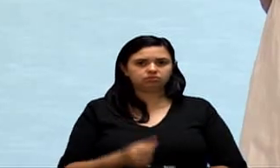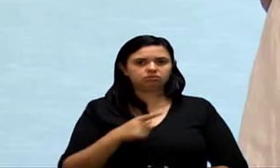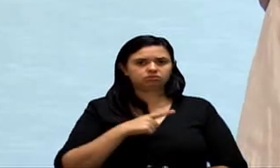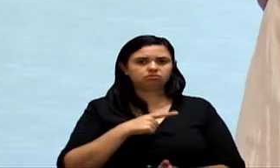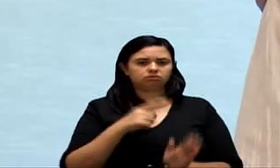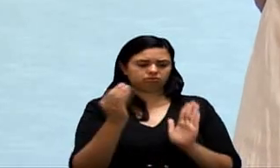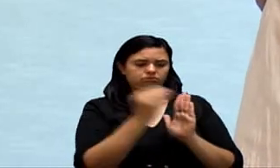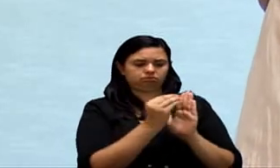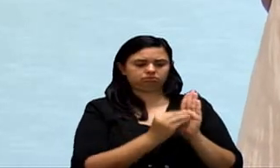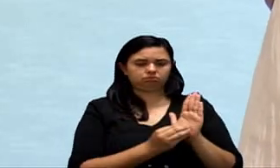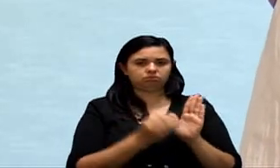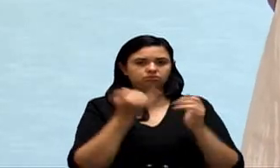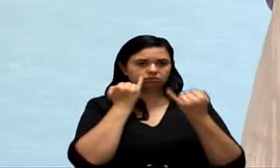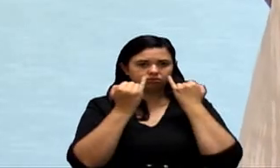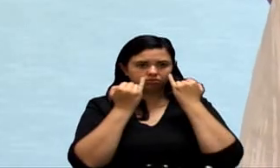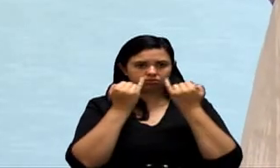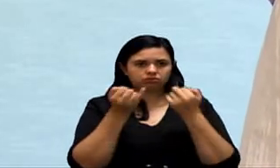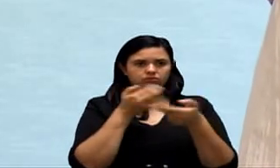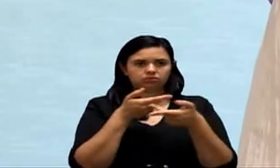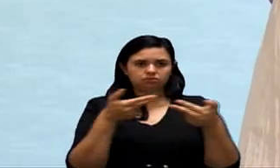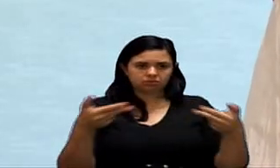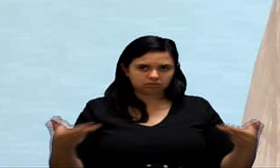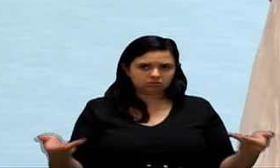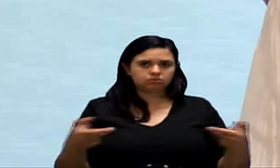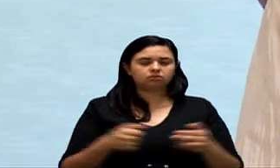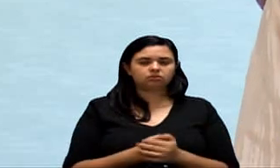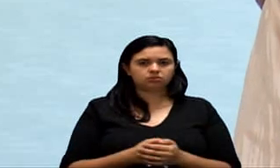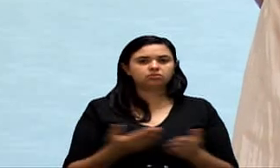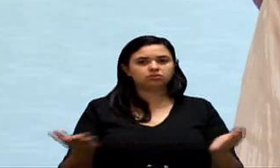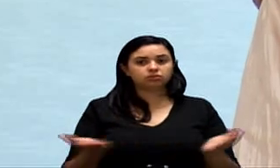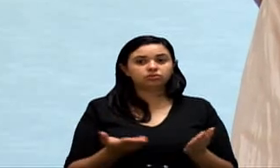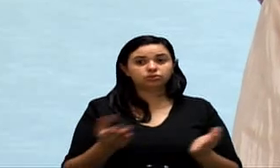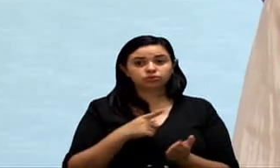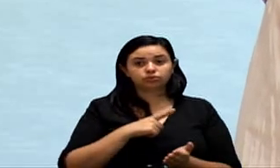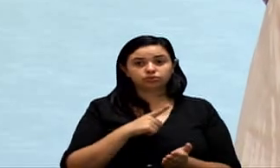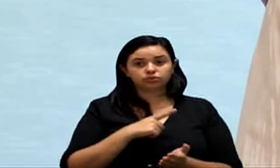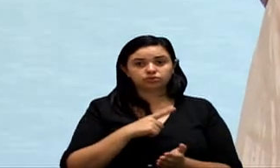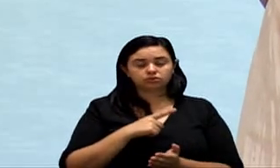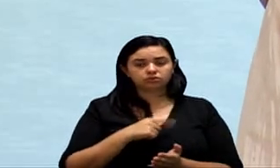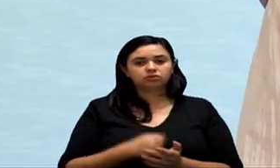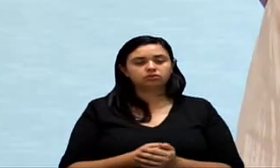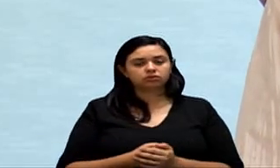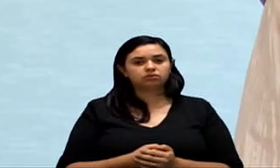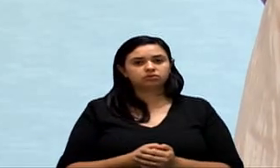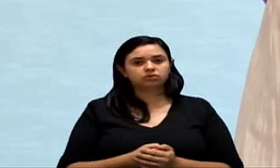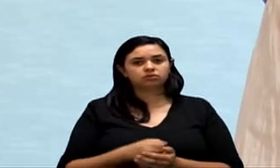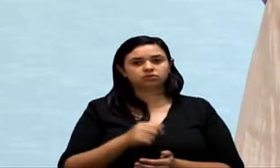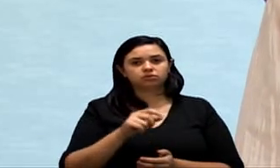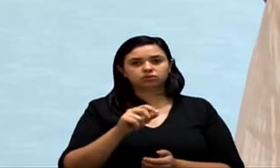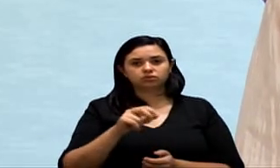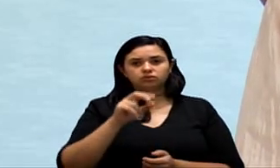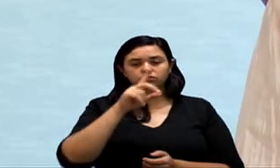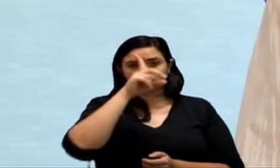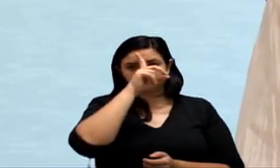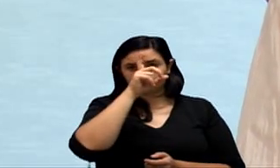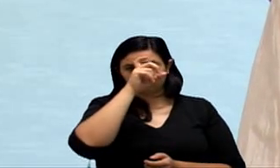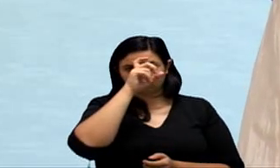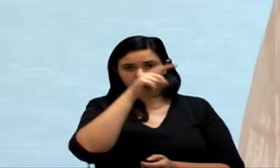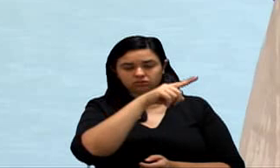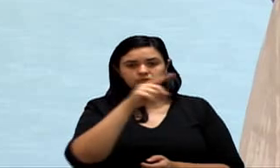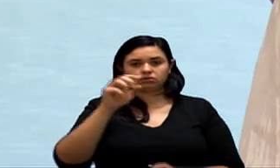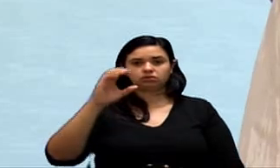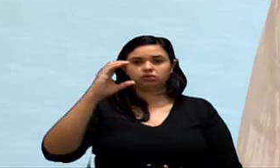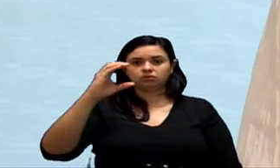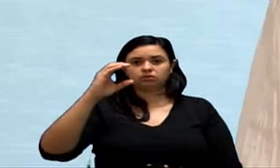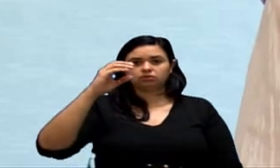situação, que eu tenho dados hoje, porque nós temos isso cadastrado, que nós temos o Hospital Gepasse, que assumiu